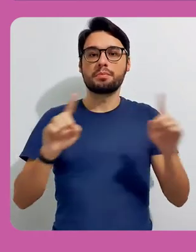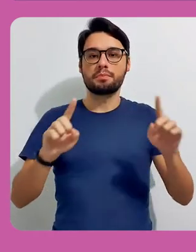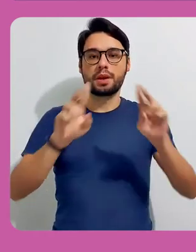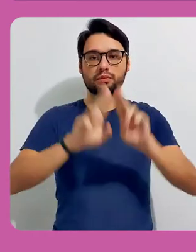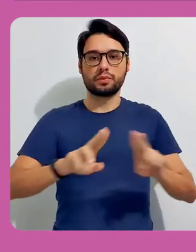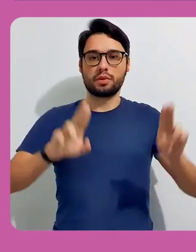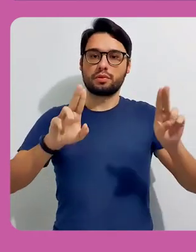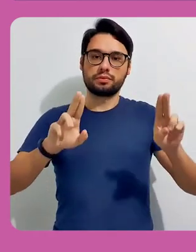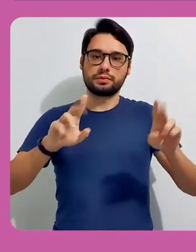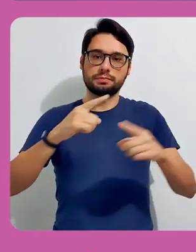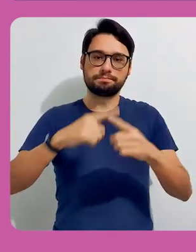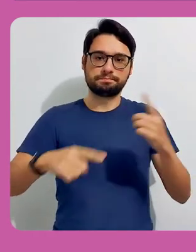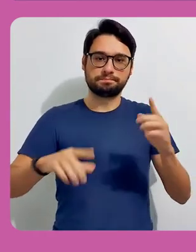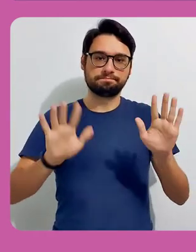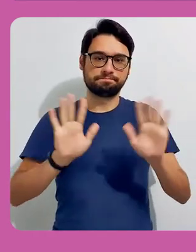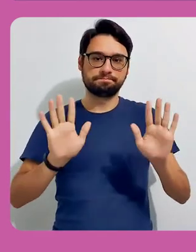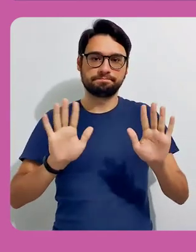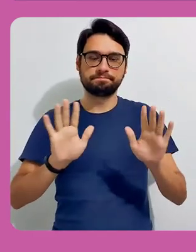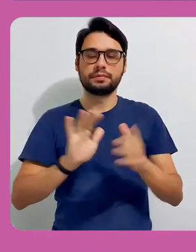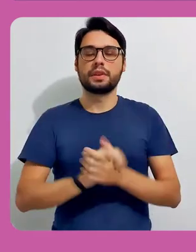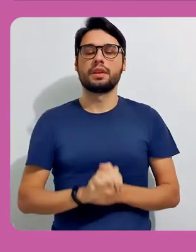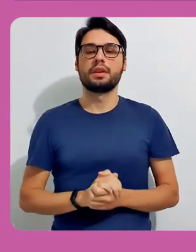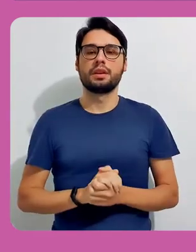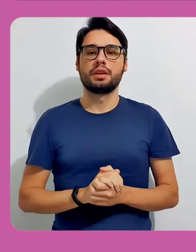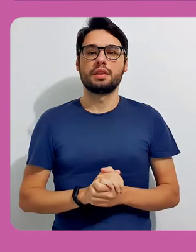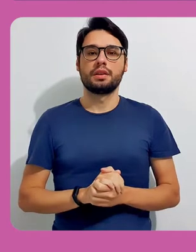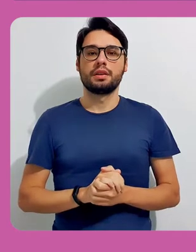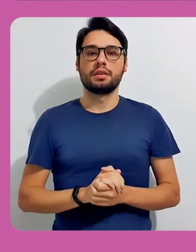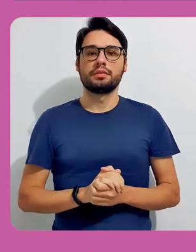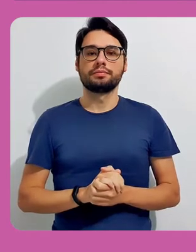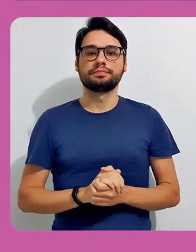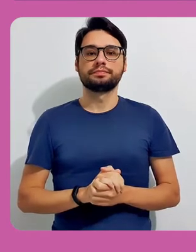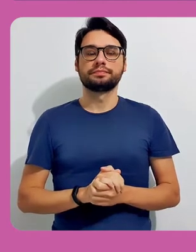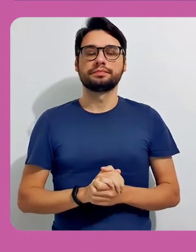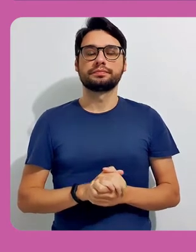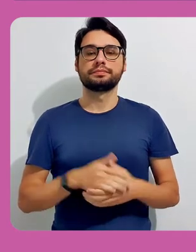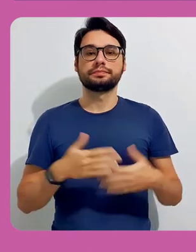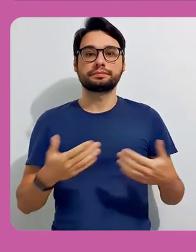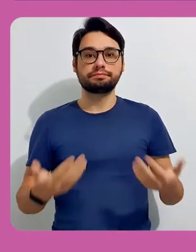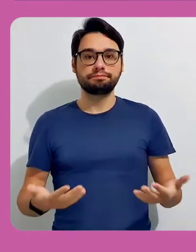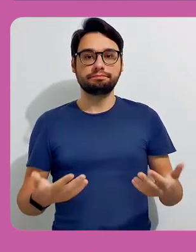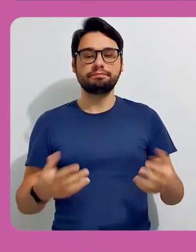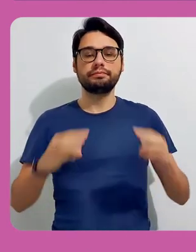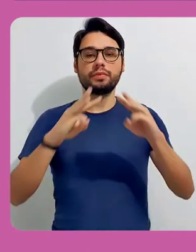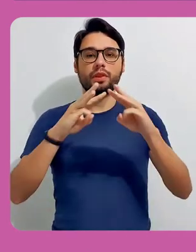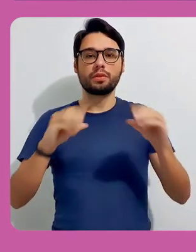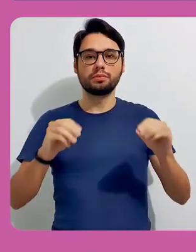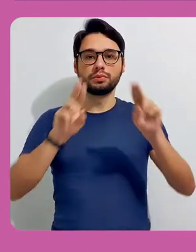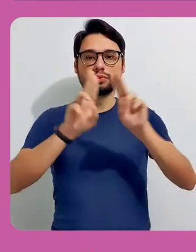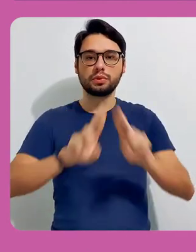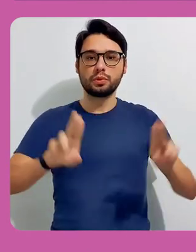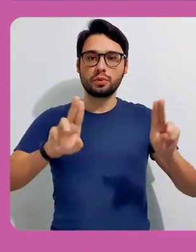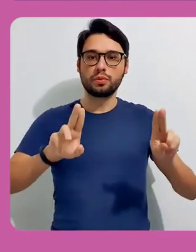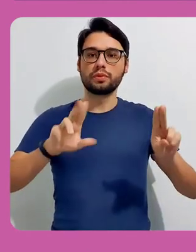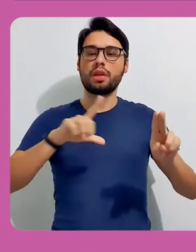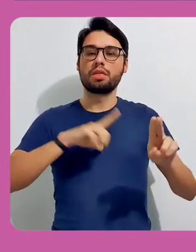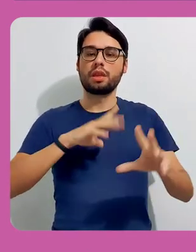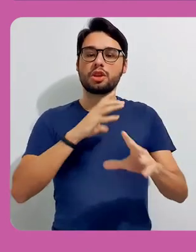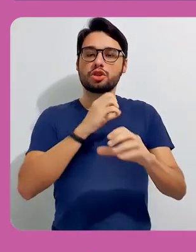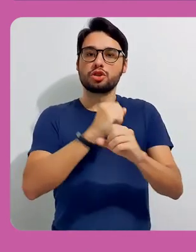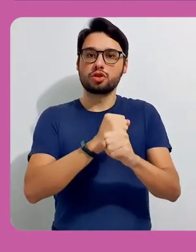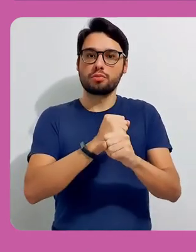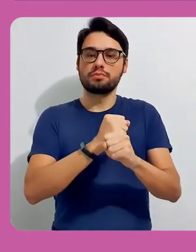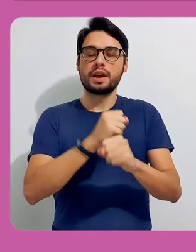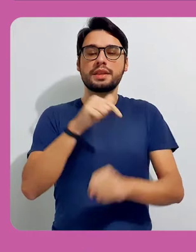professora quer consegue atribuir uma nota aos alunos que fazem isso se eu não me engano tá bom mas